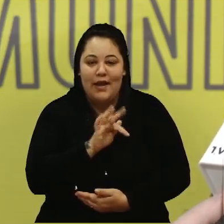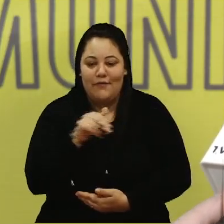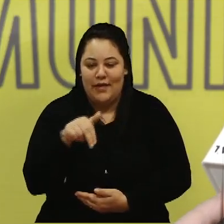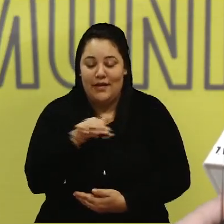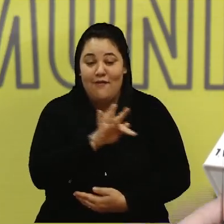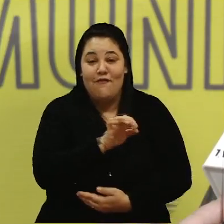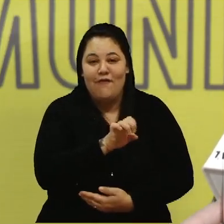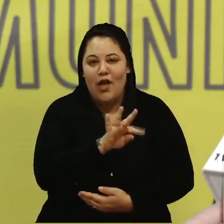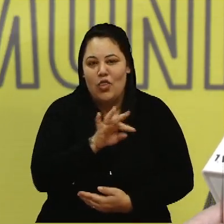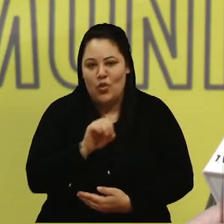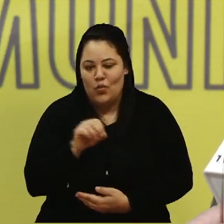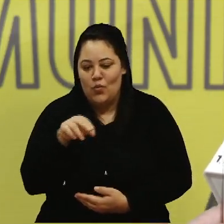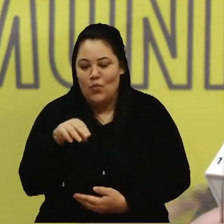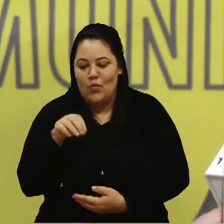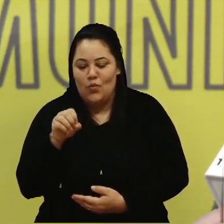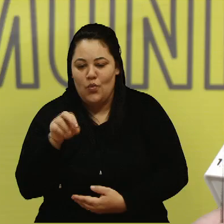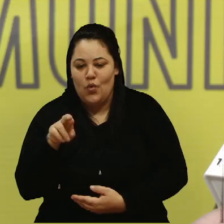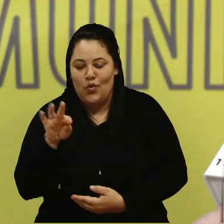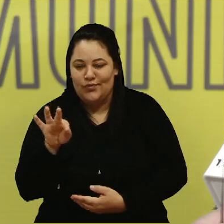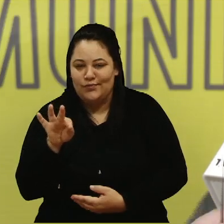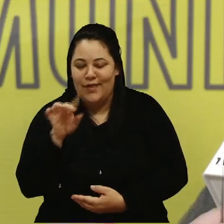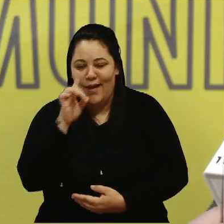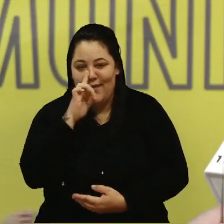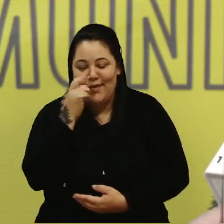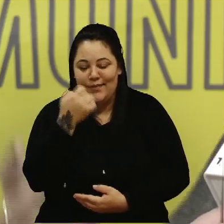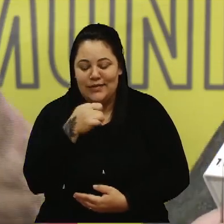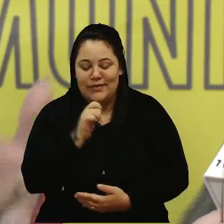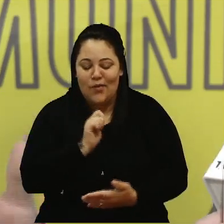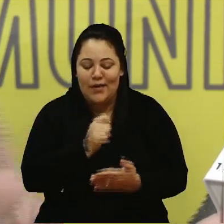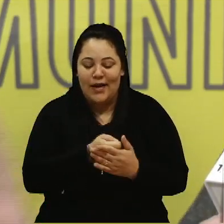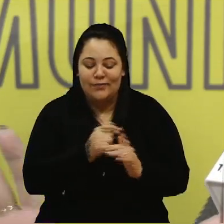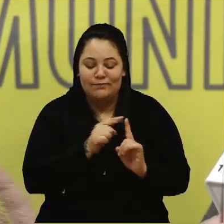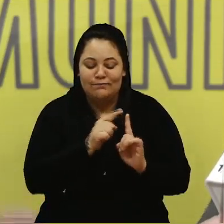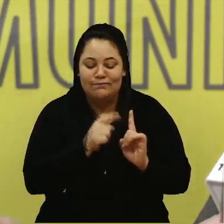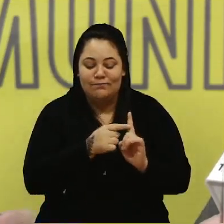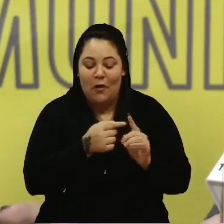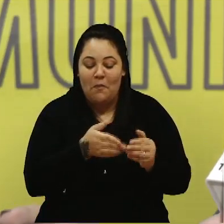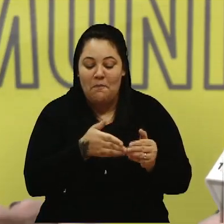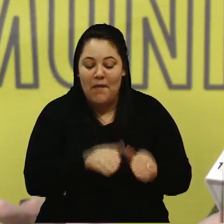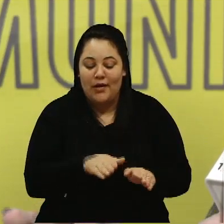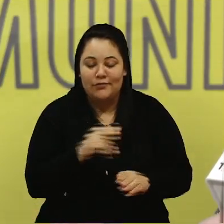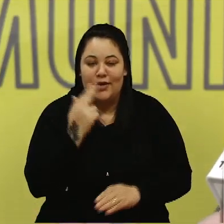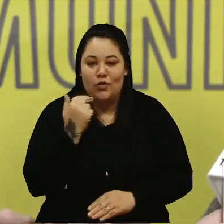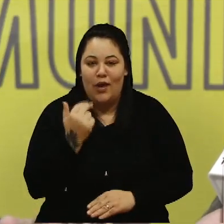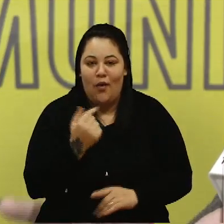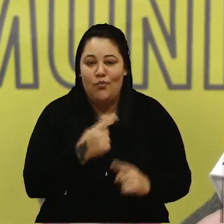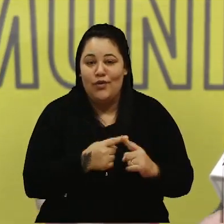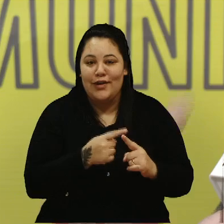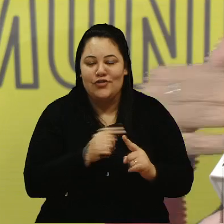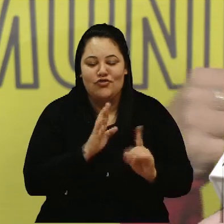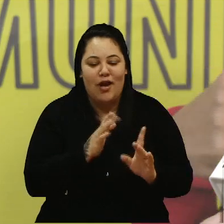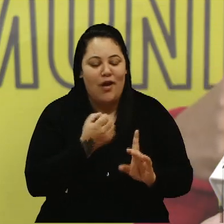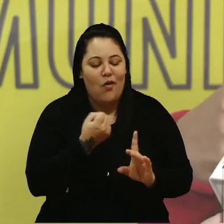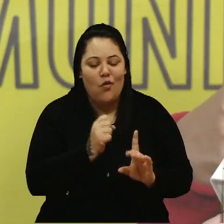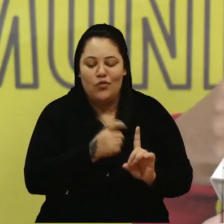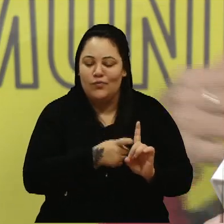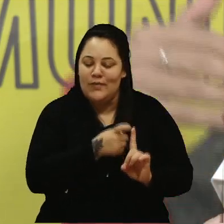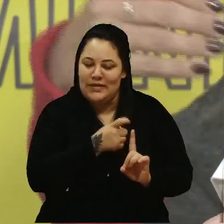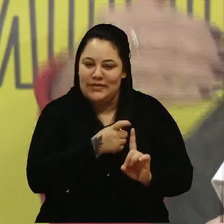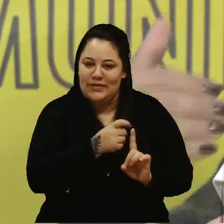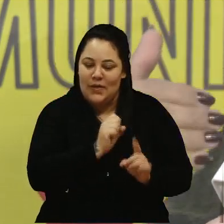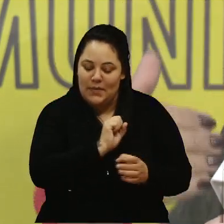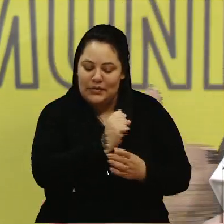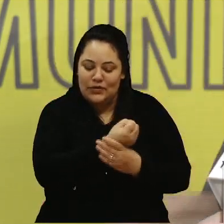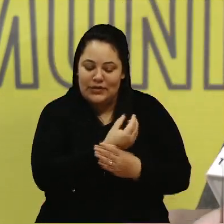Ela precisa obrigatoriamente passar por um processo, isso obviamente os médicos sabem qual é a necessidade, mas ela, para a sua segurança da